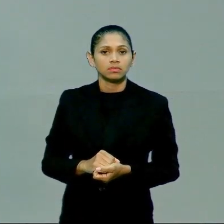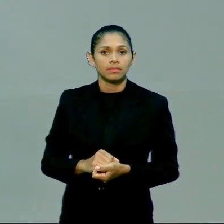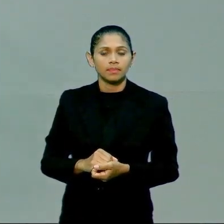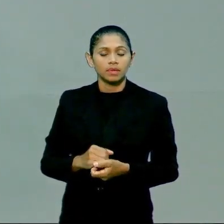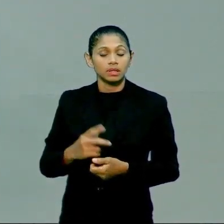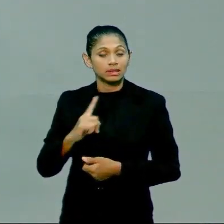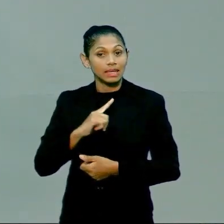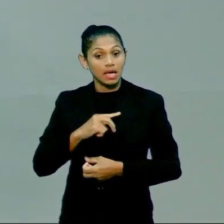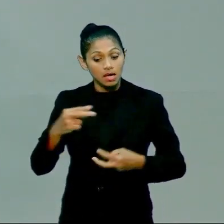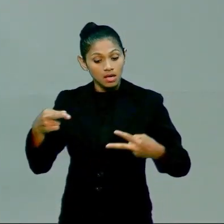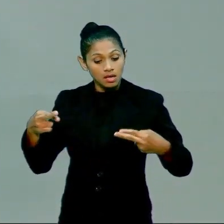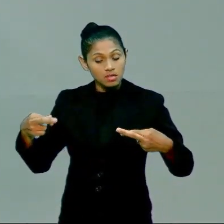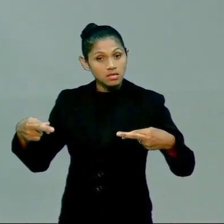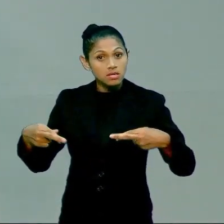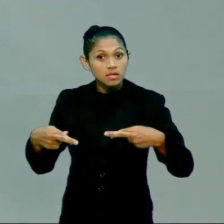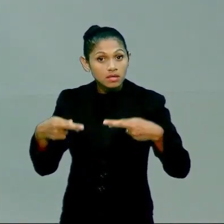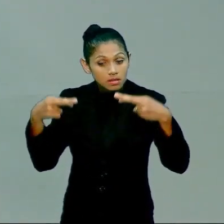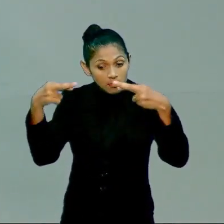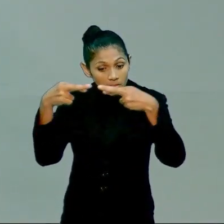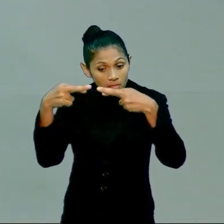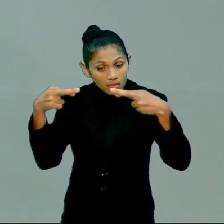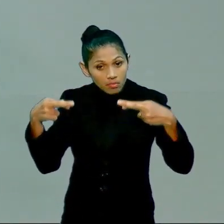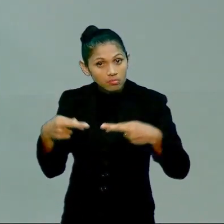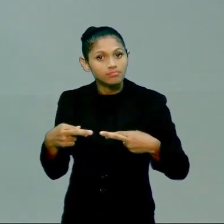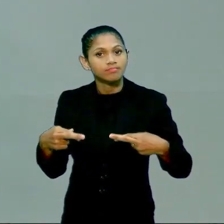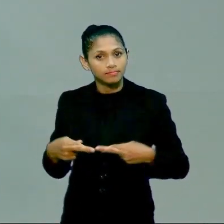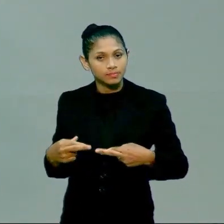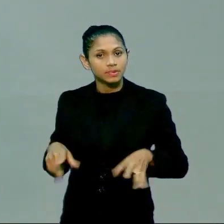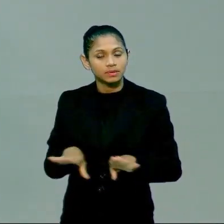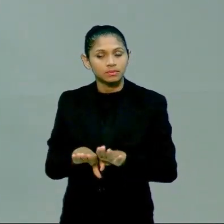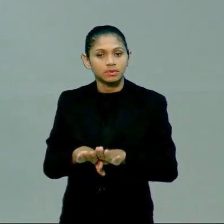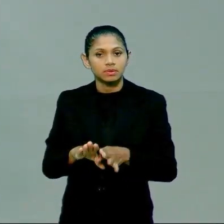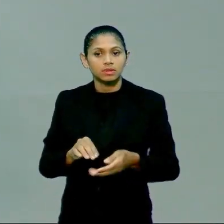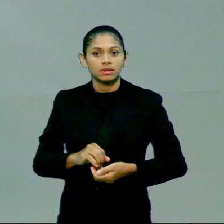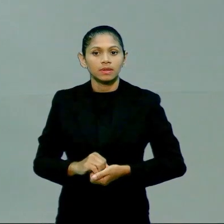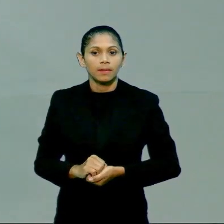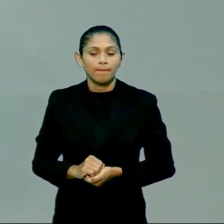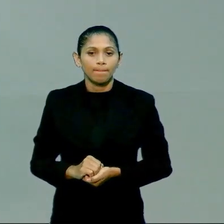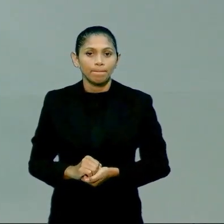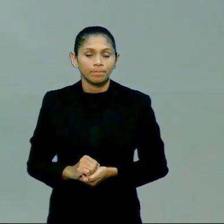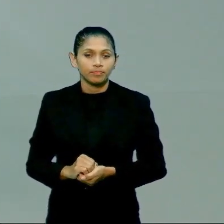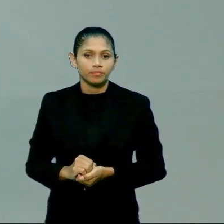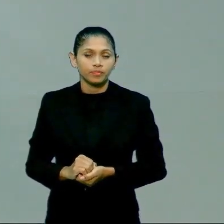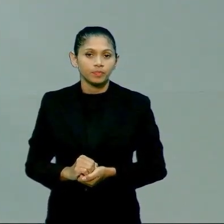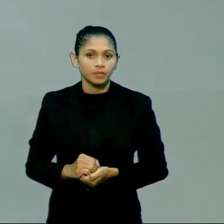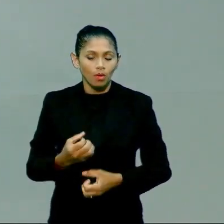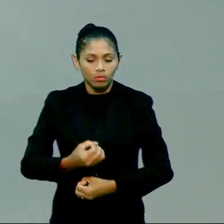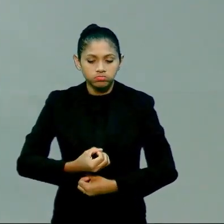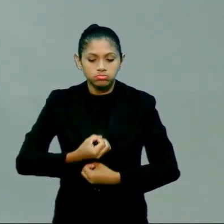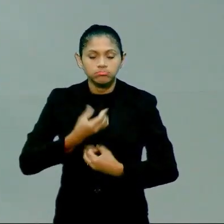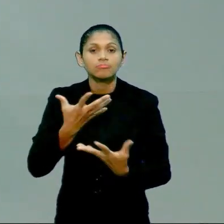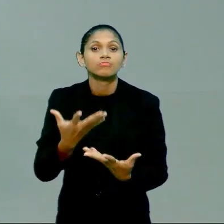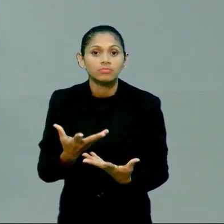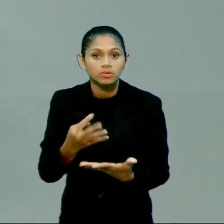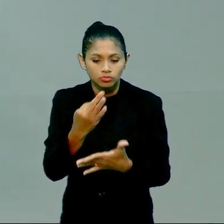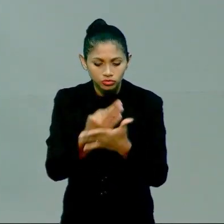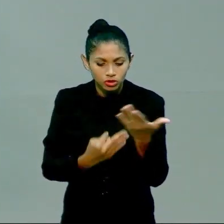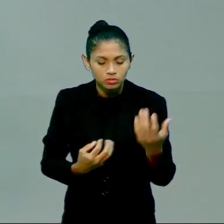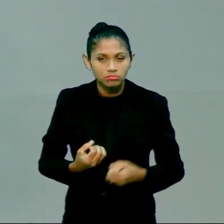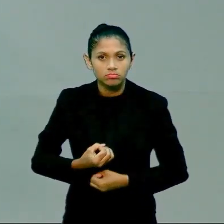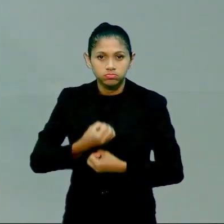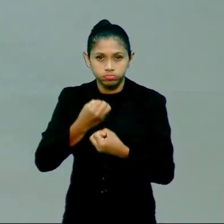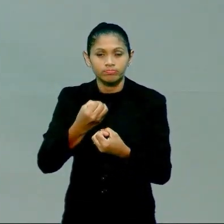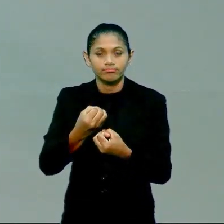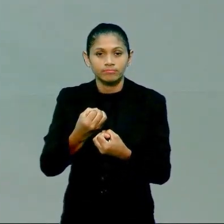Porque há uma preocupação com a mensagem, né? Então, a função poética, ela justamente, ela traz essa preocupação com a mensagem,